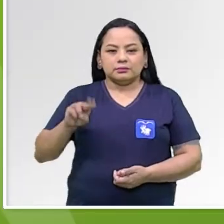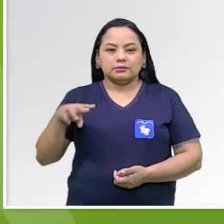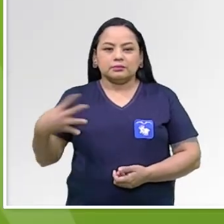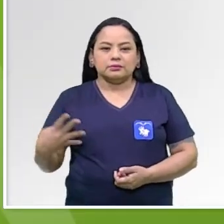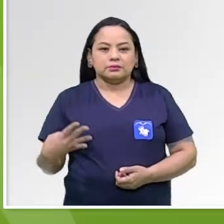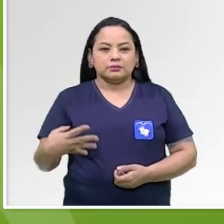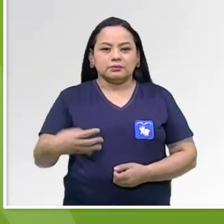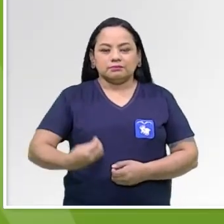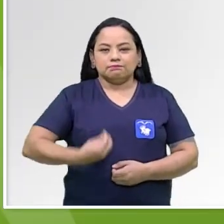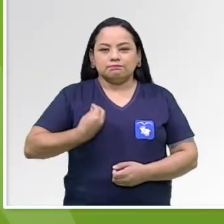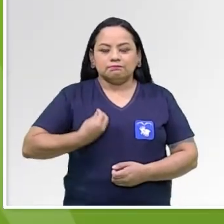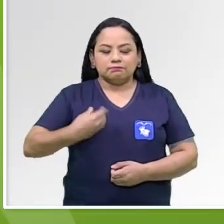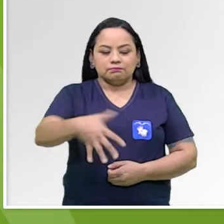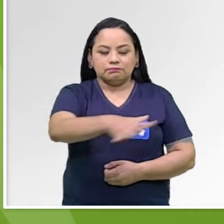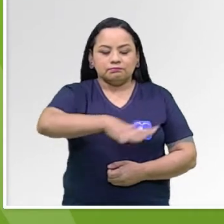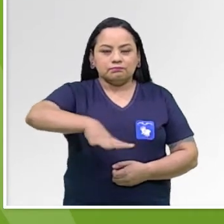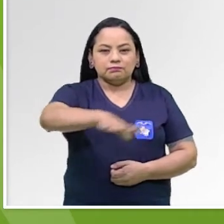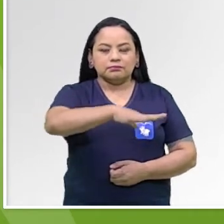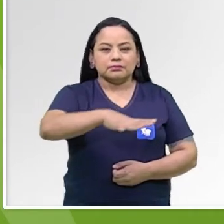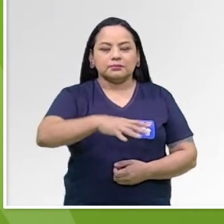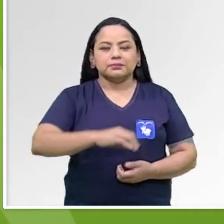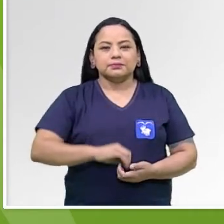Unidade 4, Vida e Ambiente.